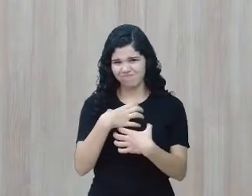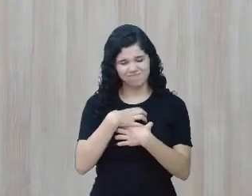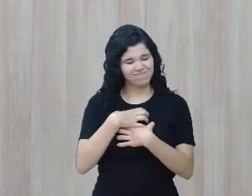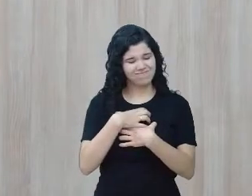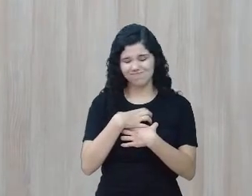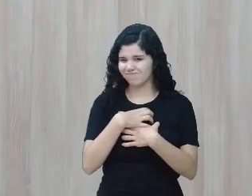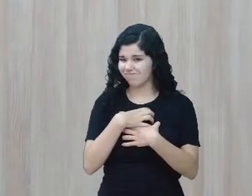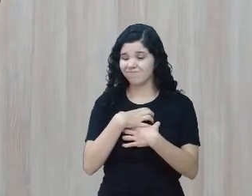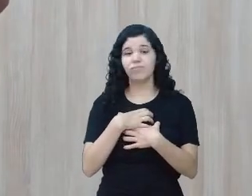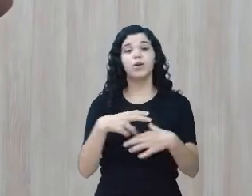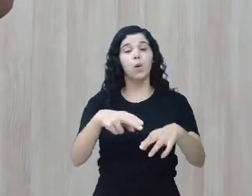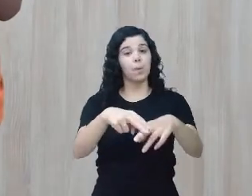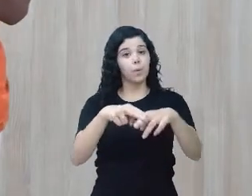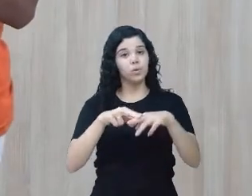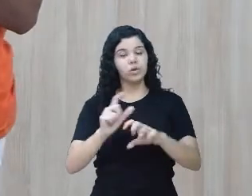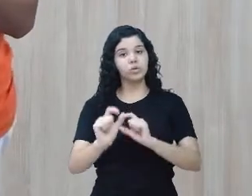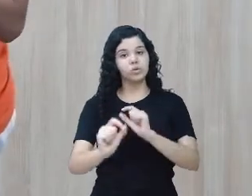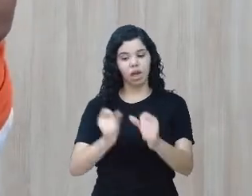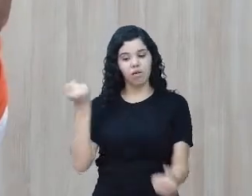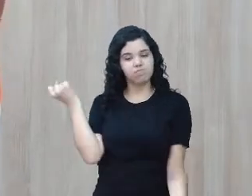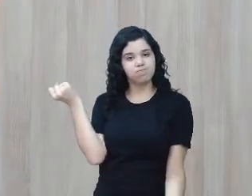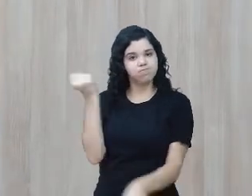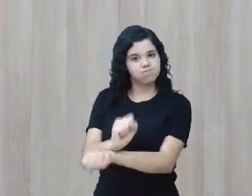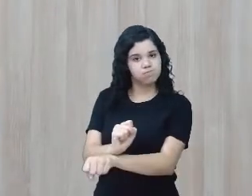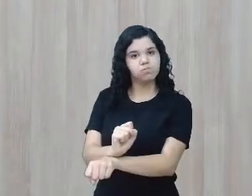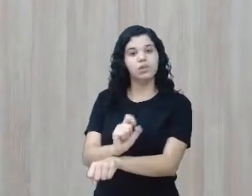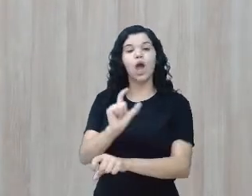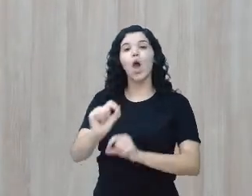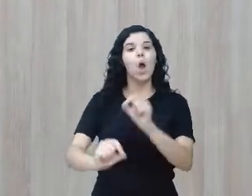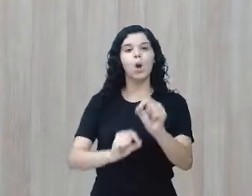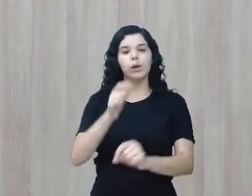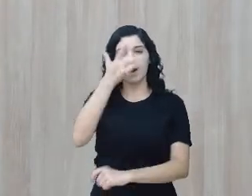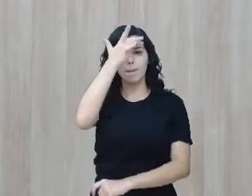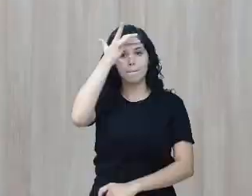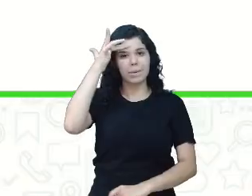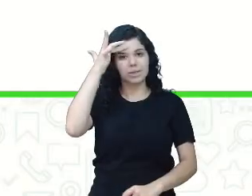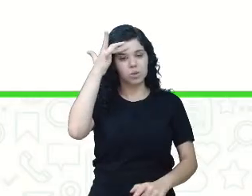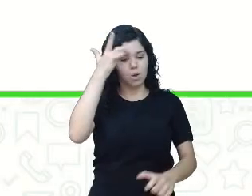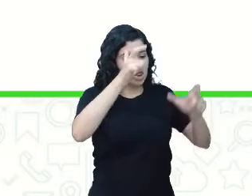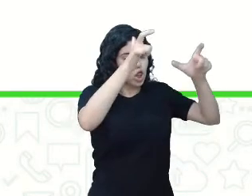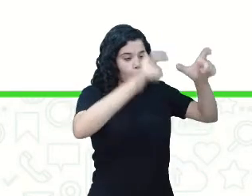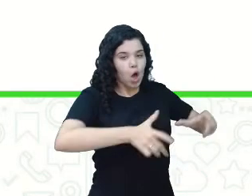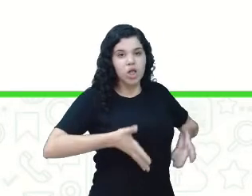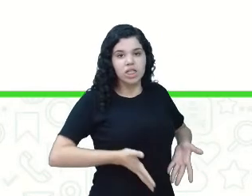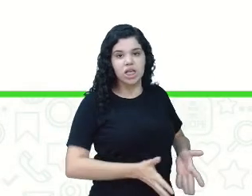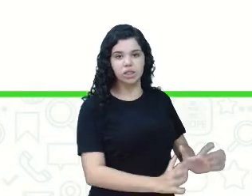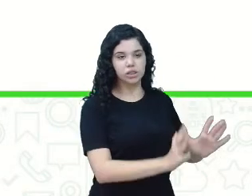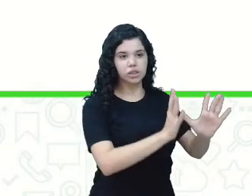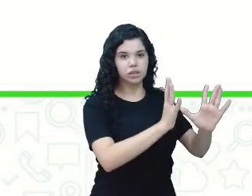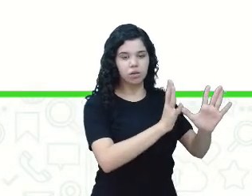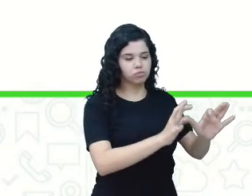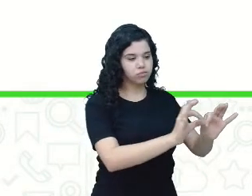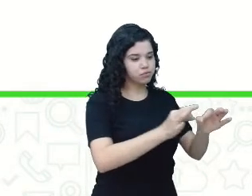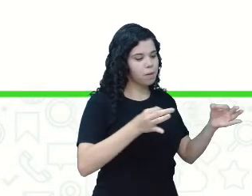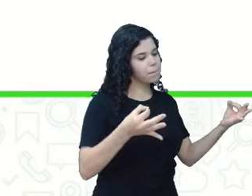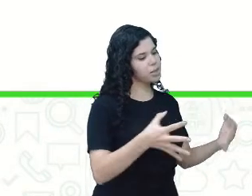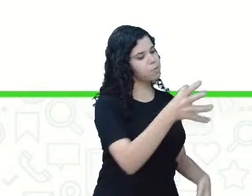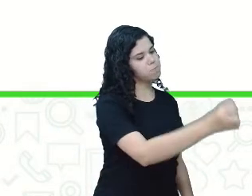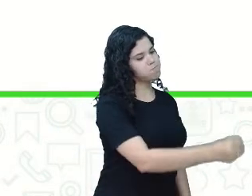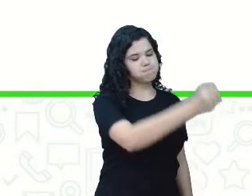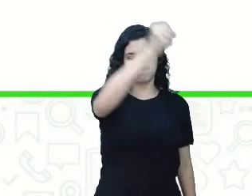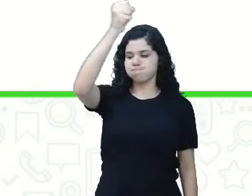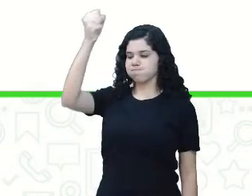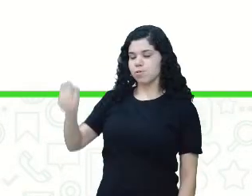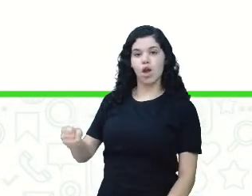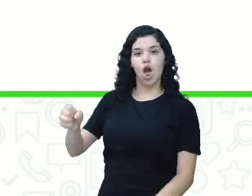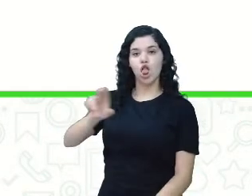ter. Então, escravizar é tirar uma pessoa da sua comunidade, do seio da sua família,